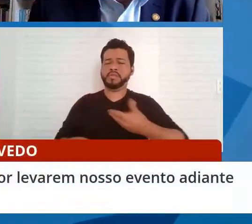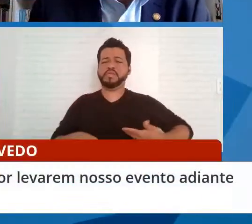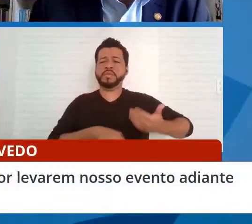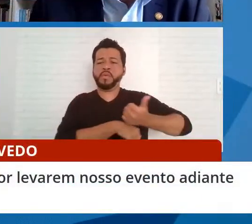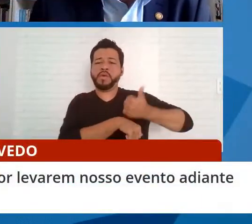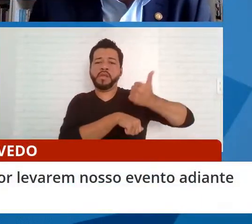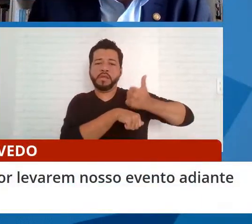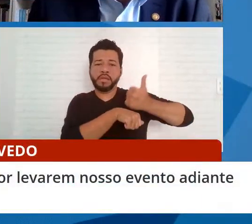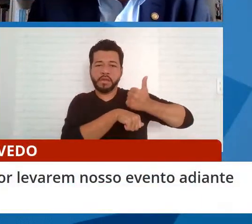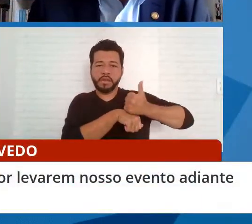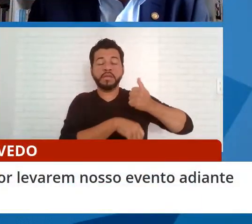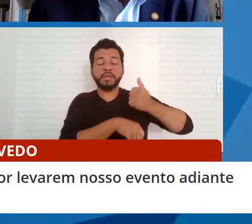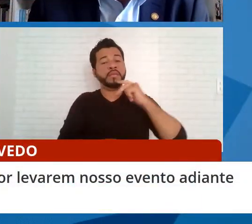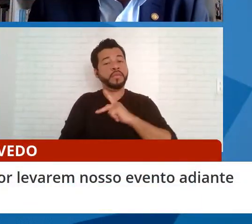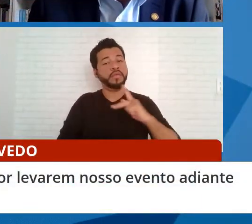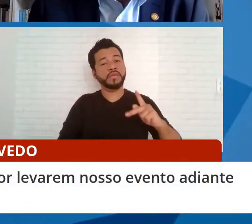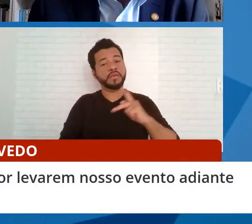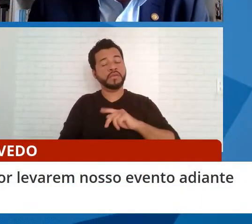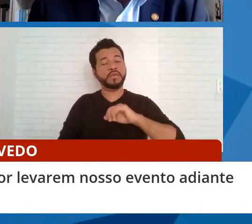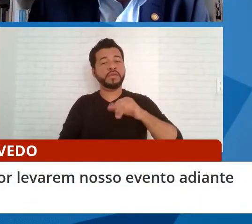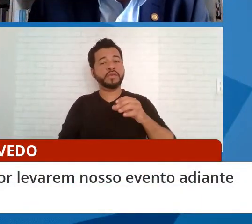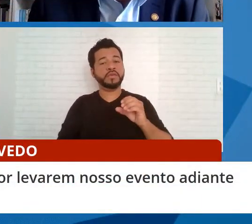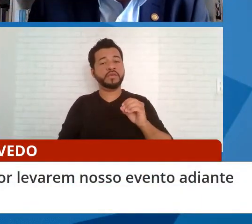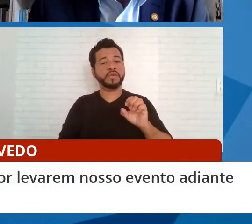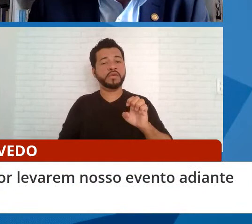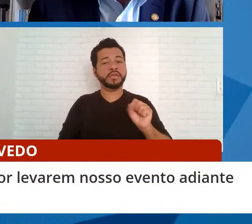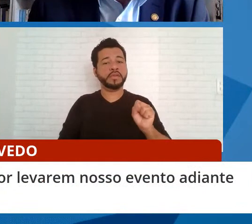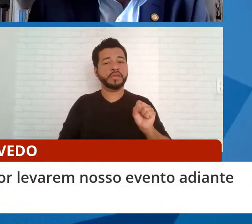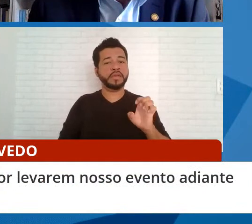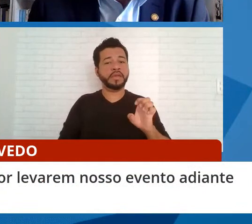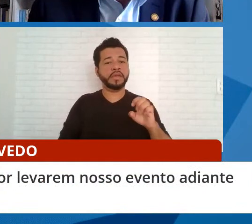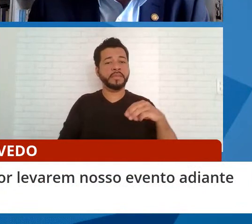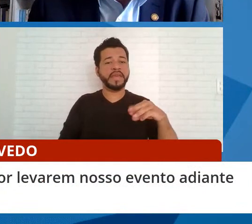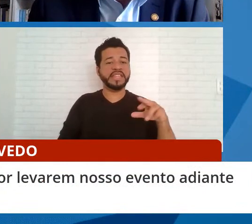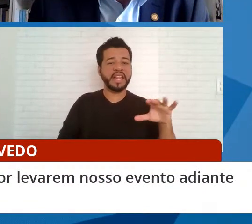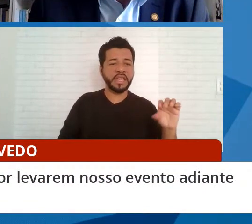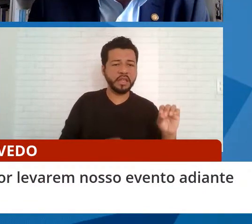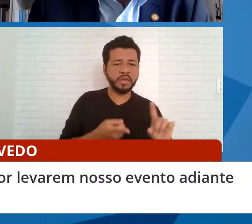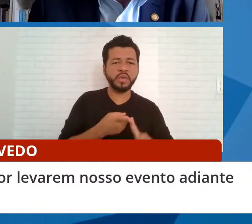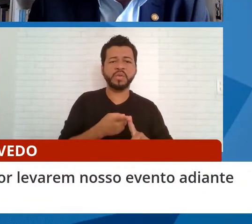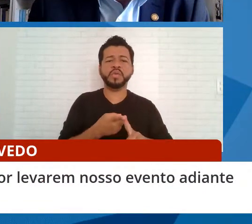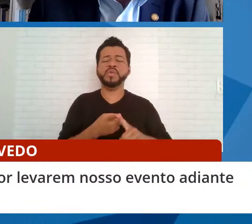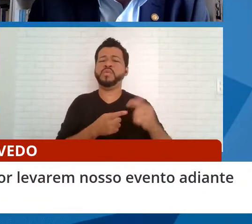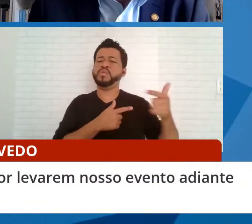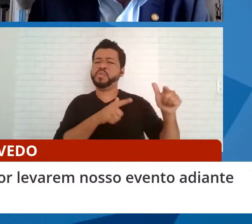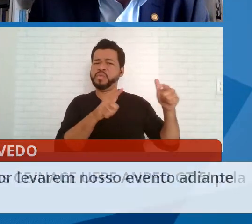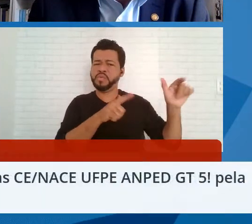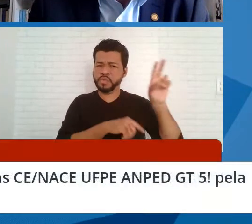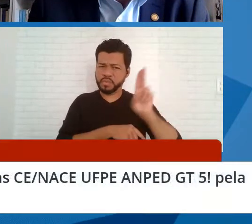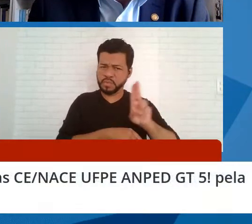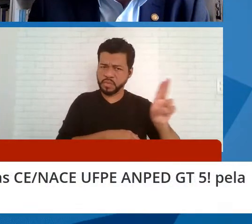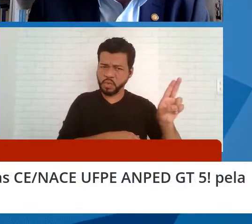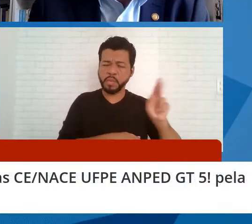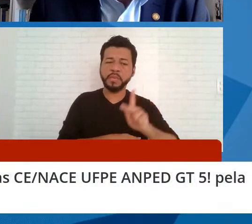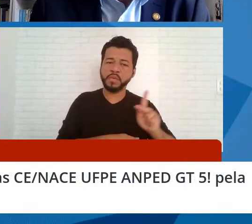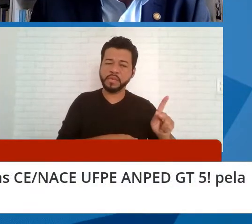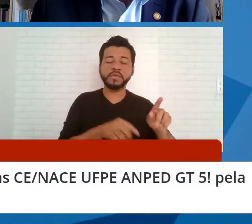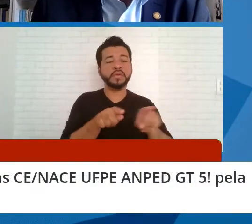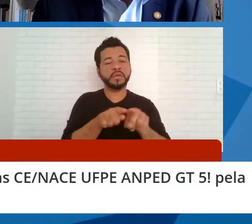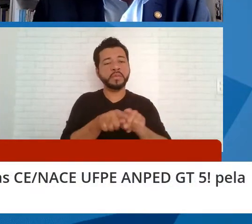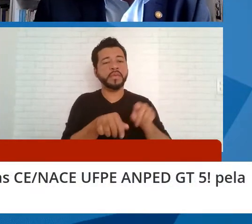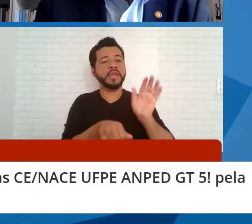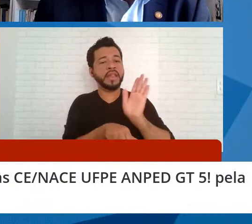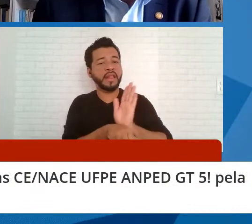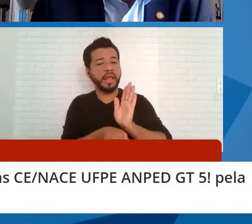José Marcelino, Nalu Farenzena, Tereza Adrião e Antônio Lisboa. E à tarde, também nos canais